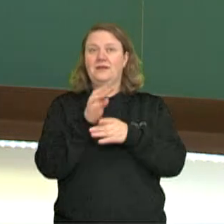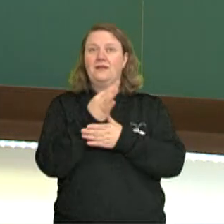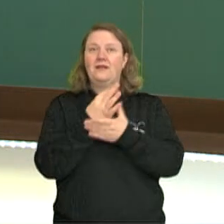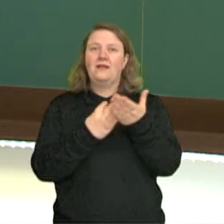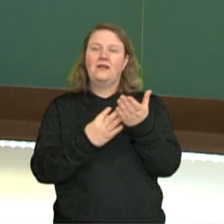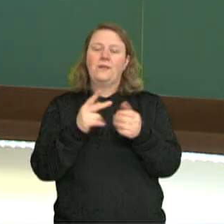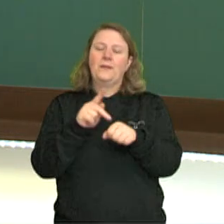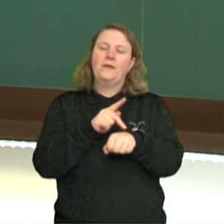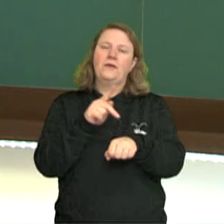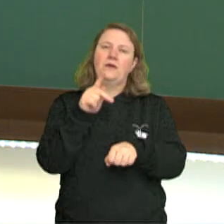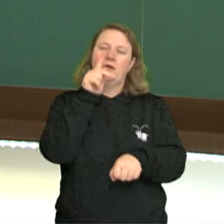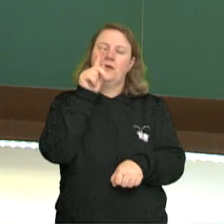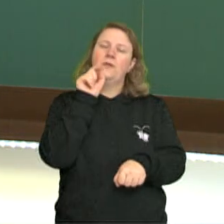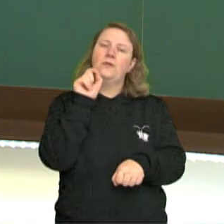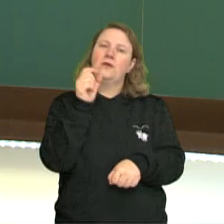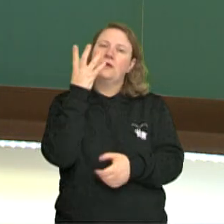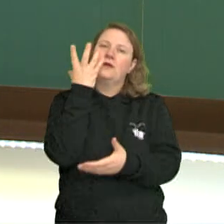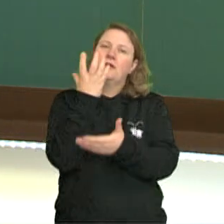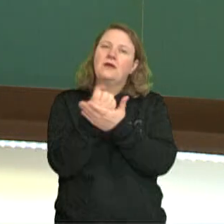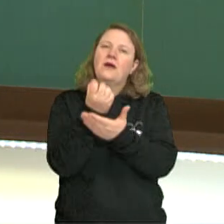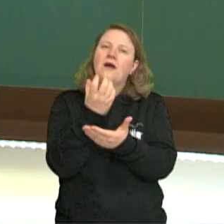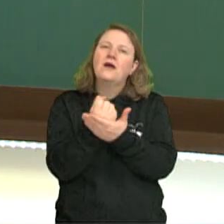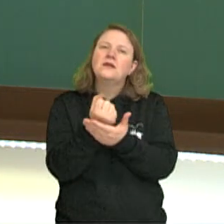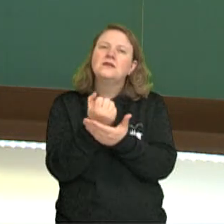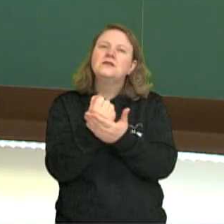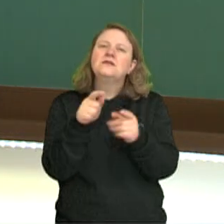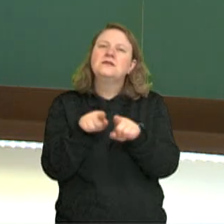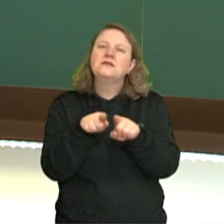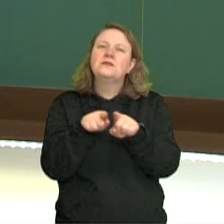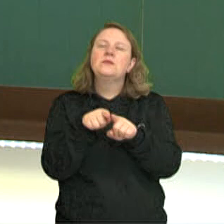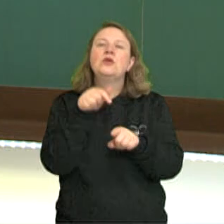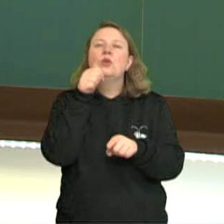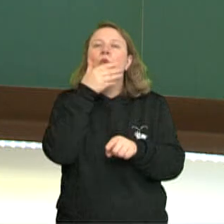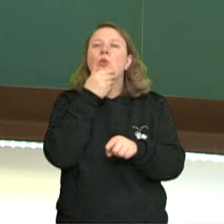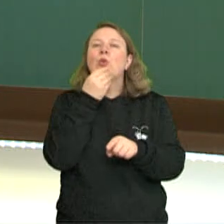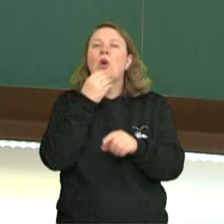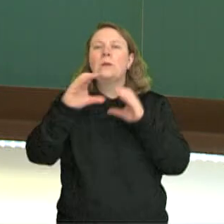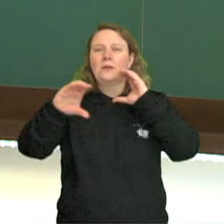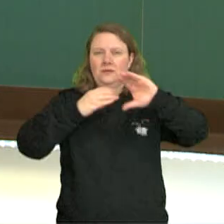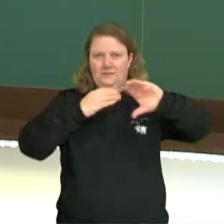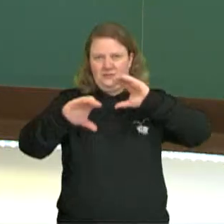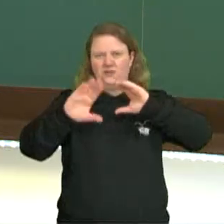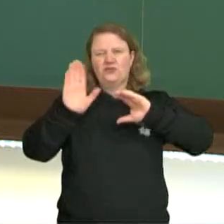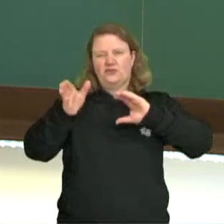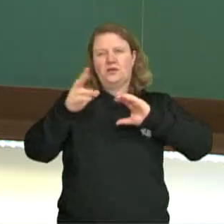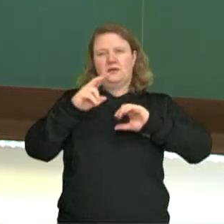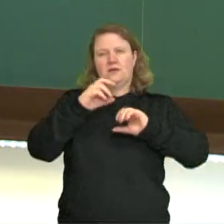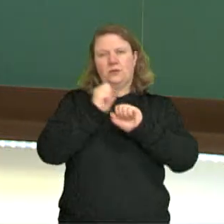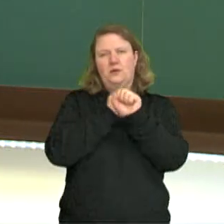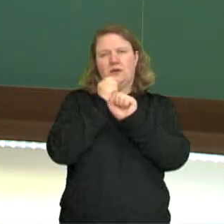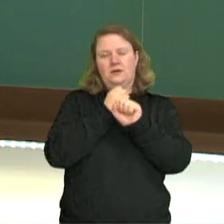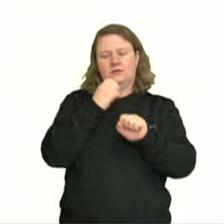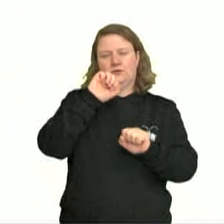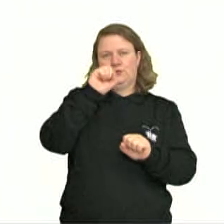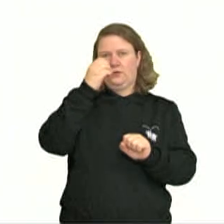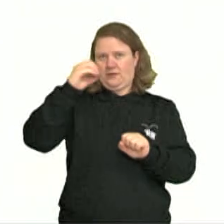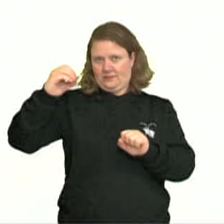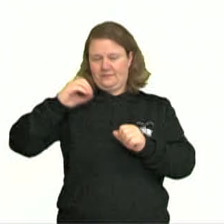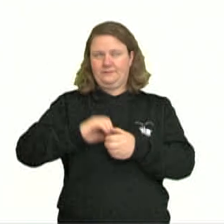canção, que foi gravado inclusive pelo Fagner nos anos 80. Bom, vamos fazer uma outra leitura